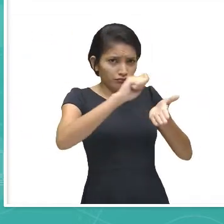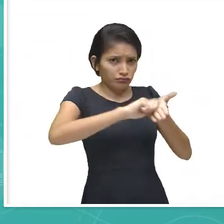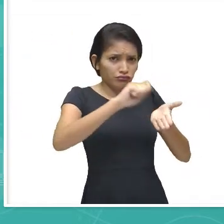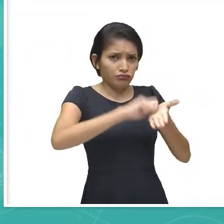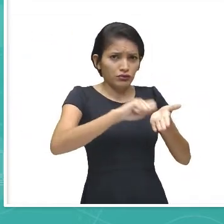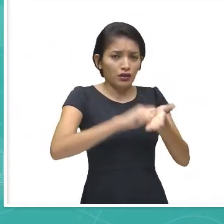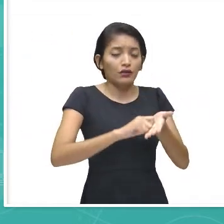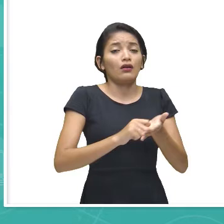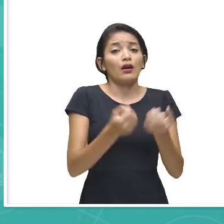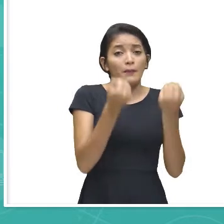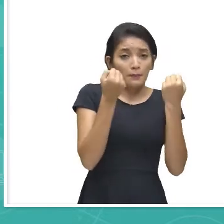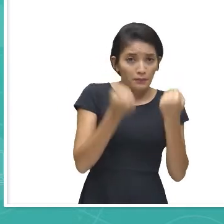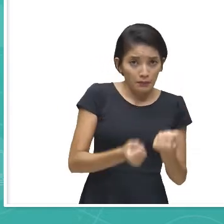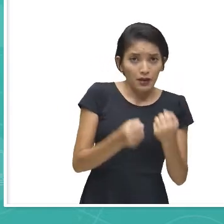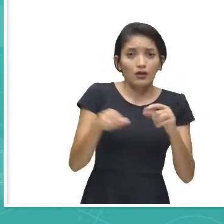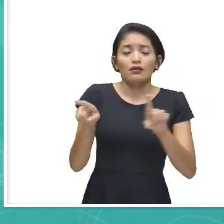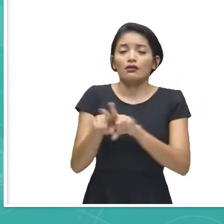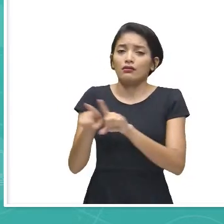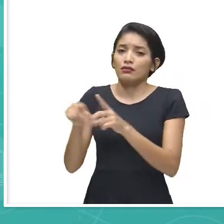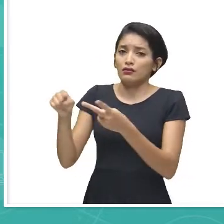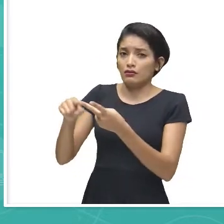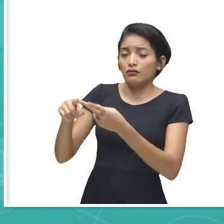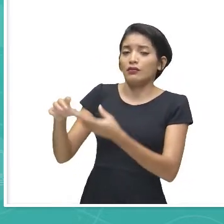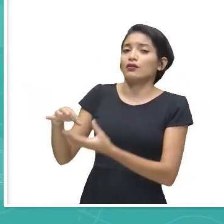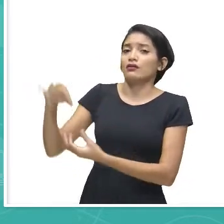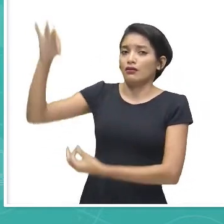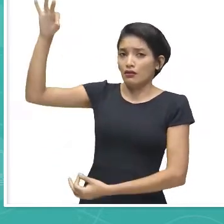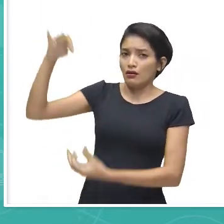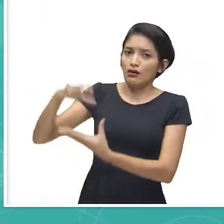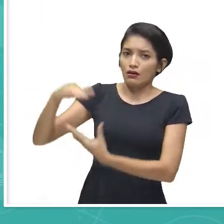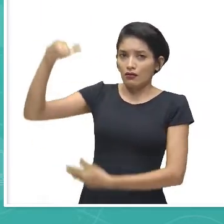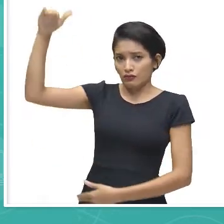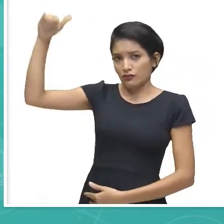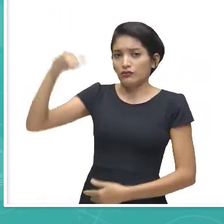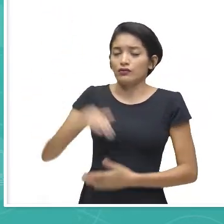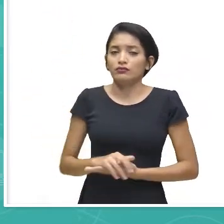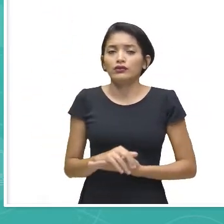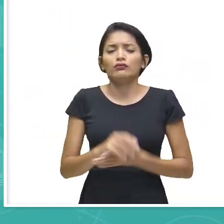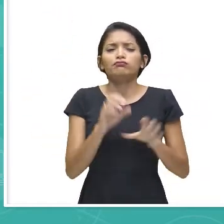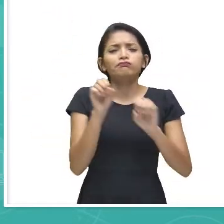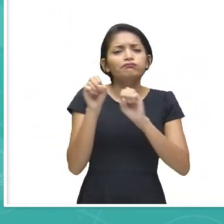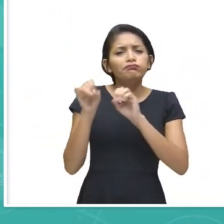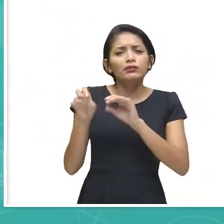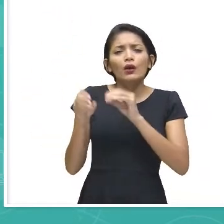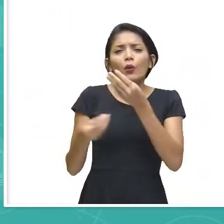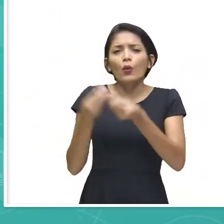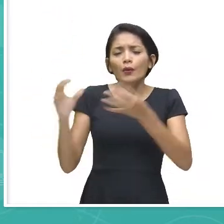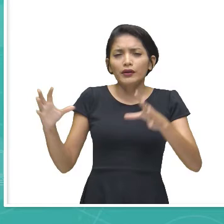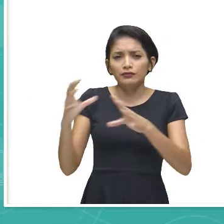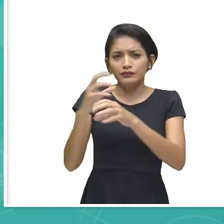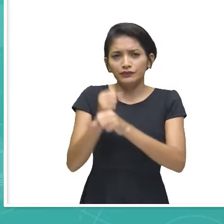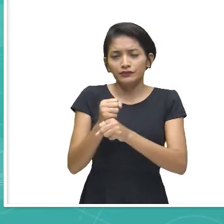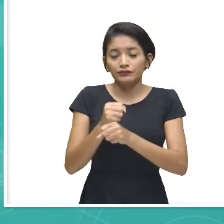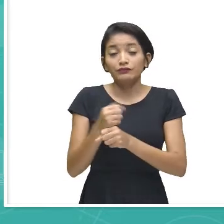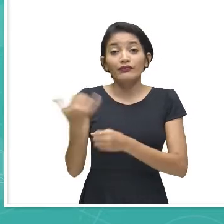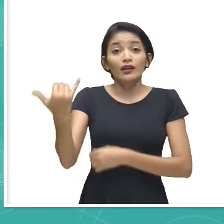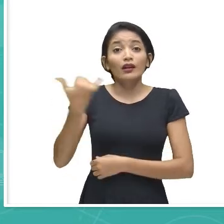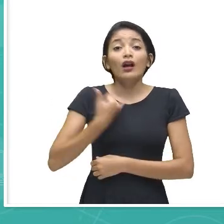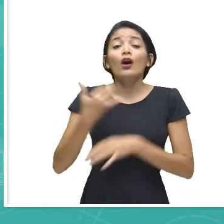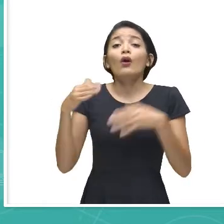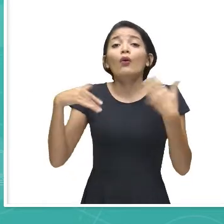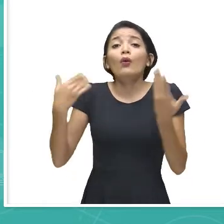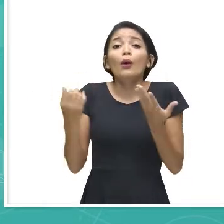o peso e a altura, caso vocês saibam, tá? Que eu vou ensinar para vocês o cálculo. Me digam aí um peso